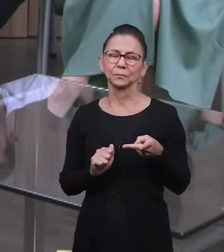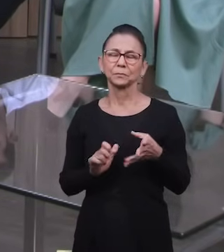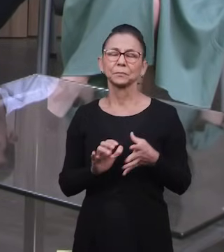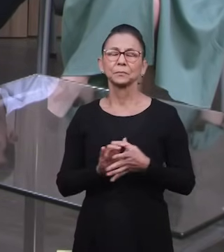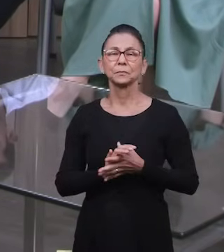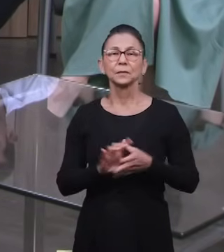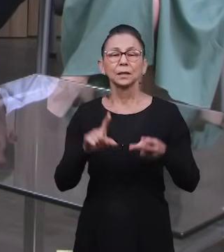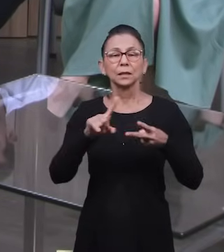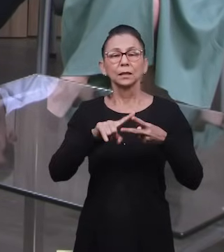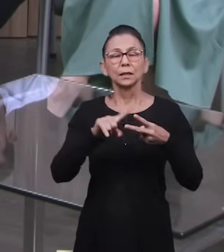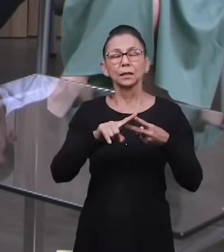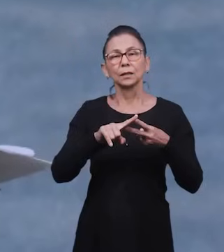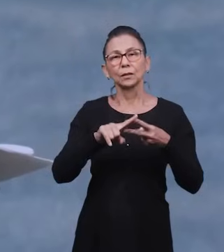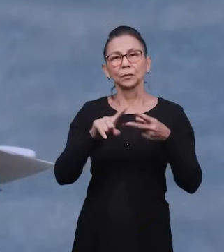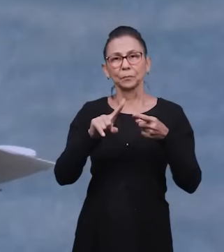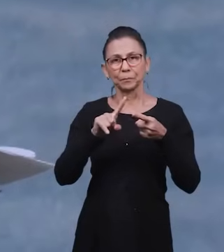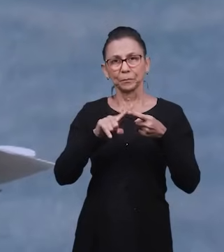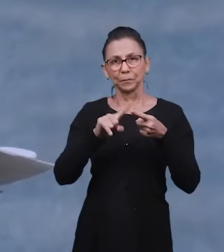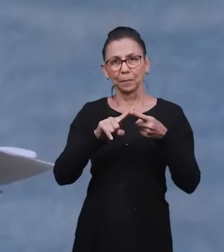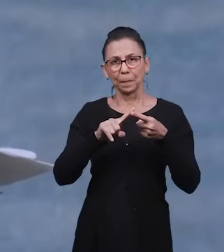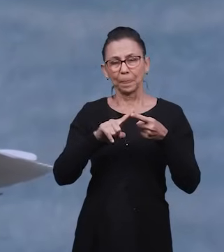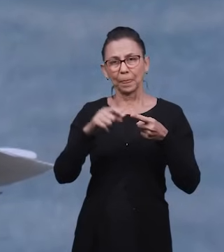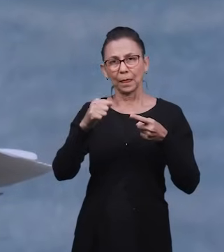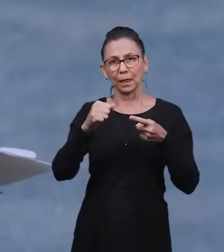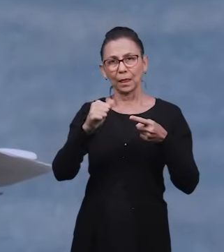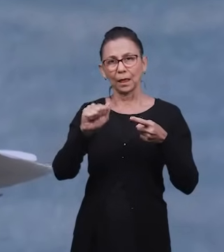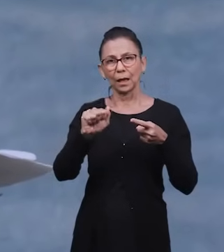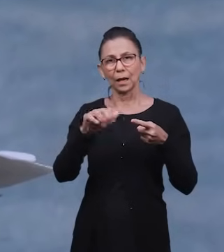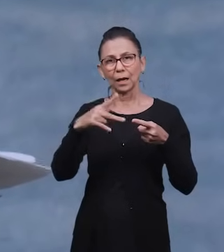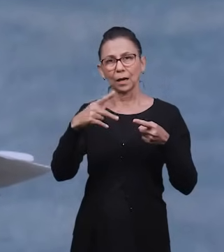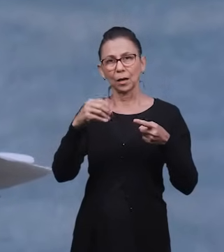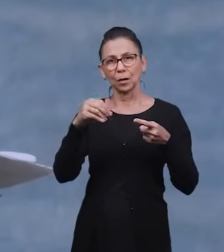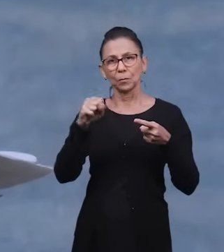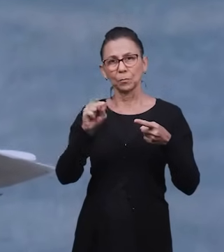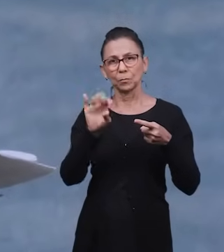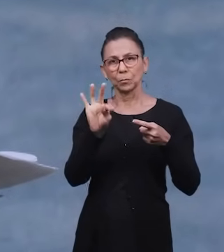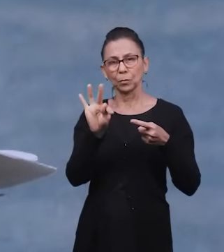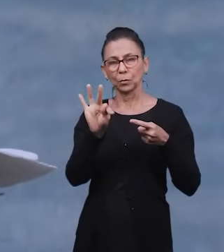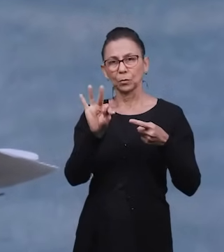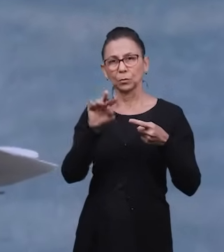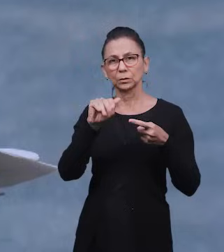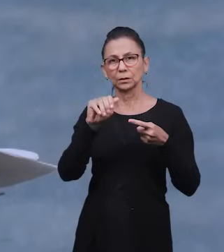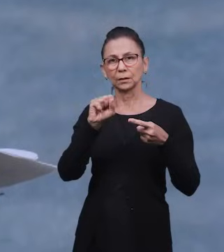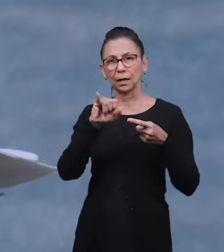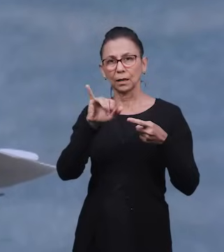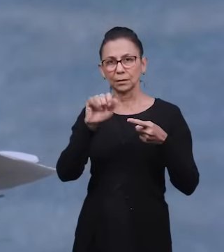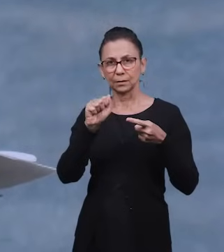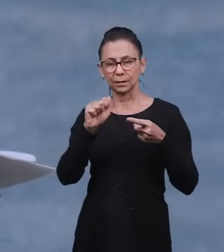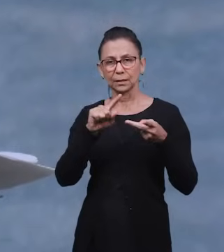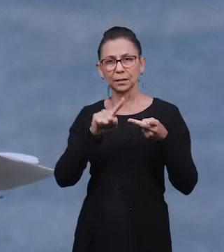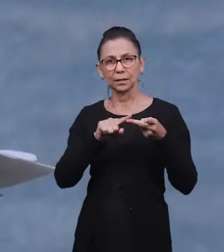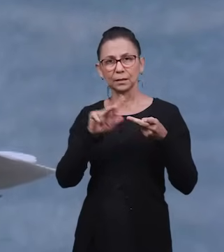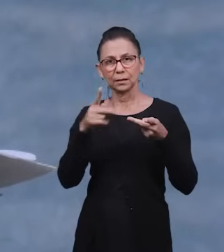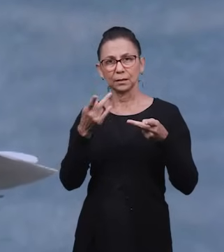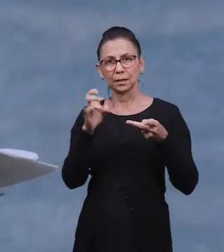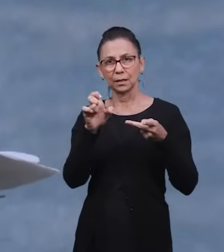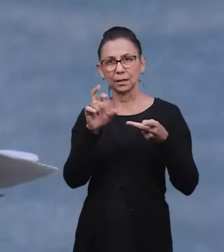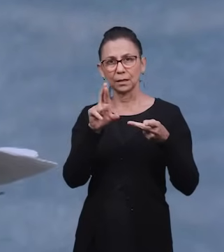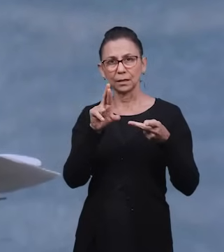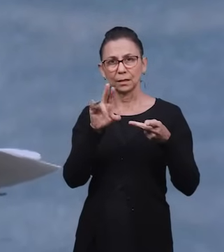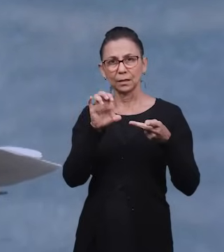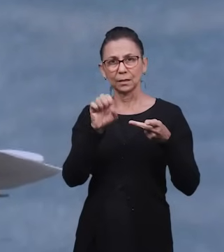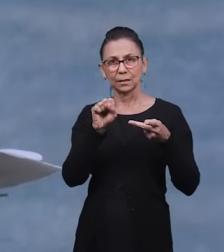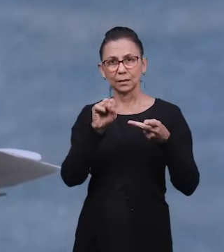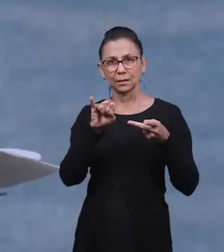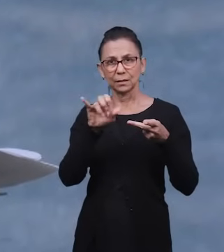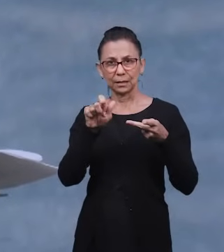e a apostasia? Na verdade, a apostasia, a heresia é o efeito daquilo que é apostasia. Primeiro, o sujeito, você tem uma mensagem hoje,